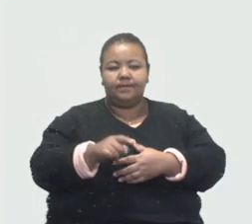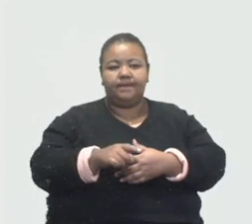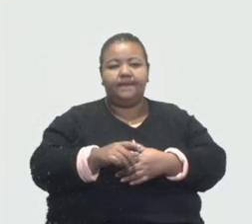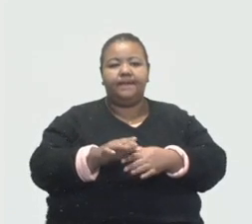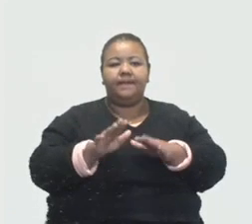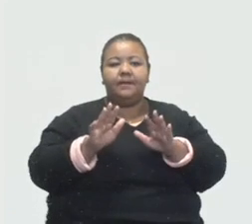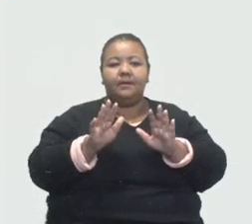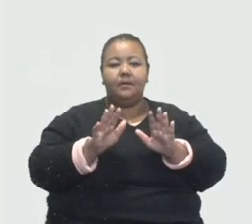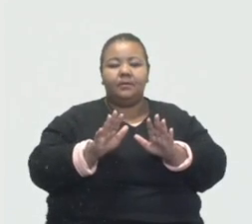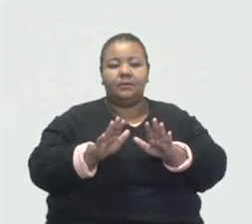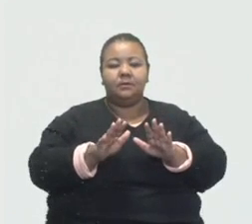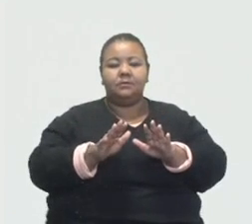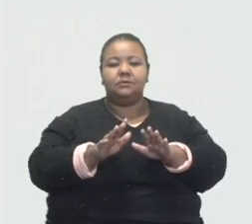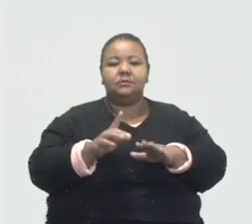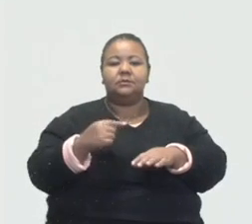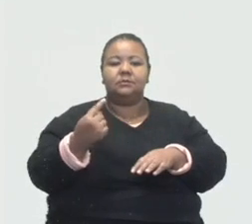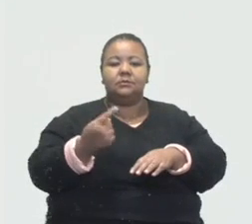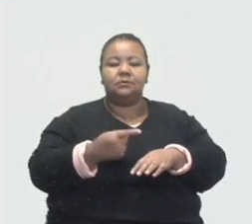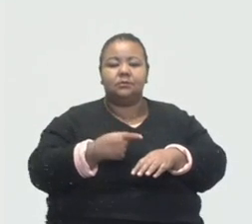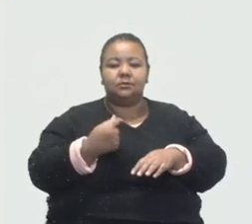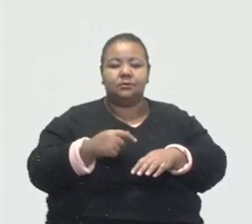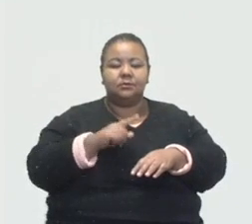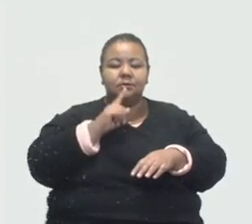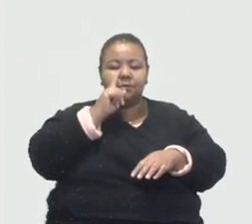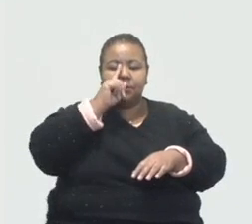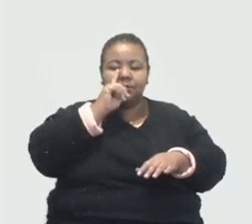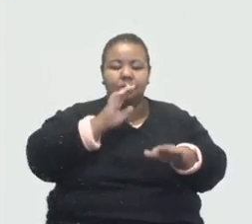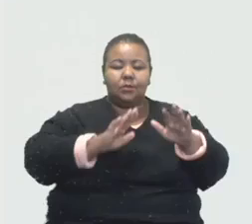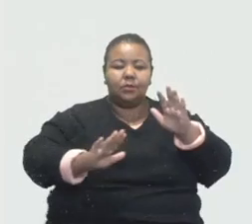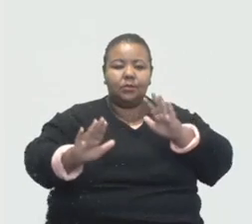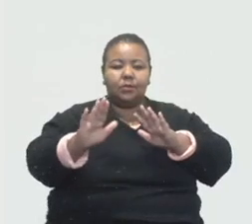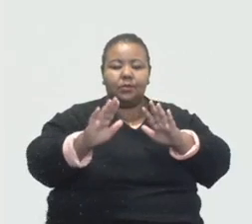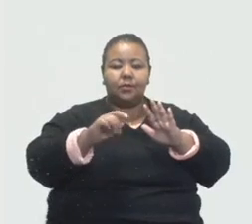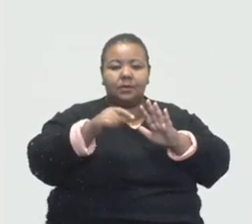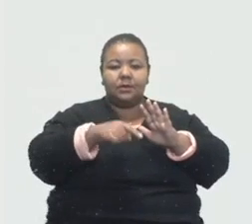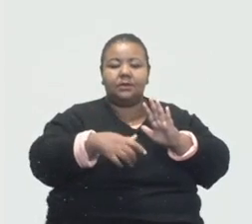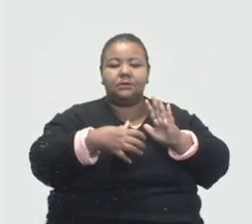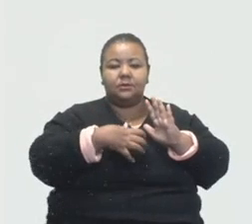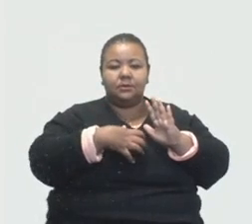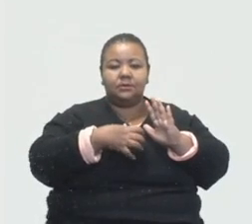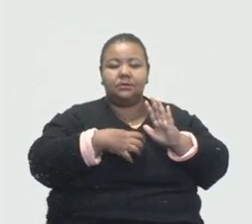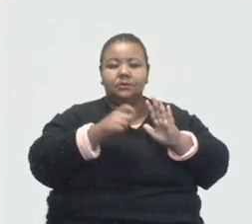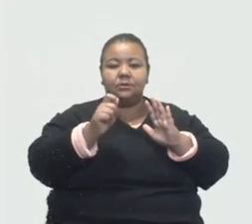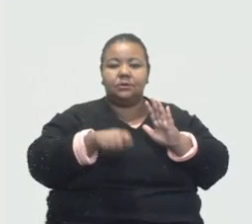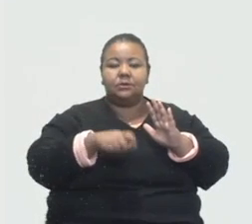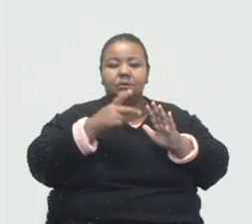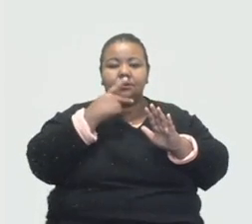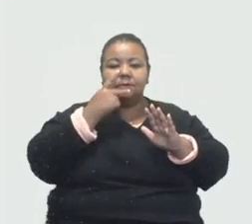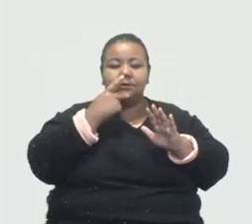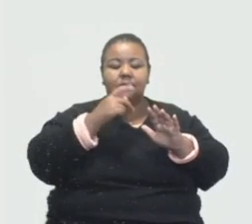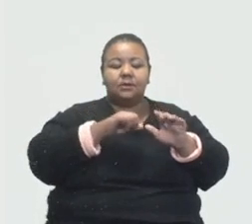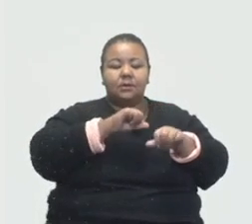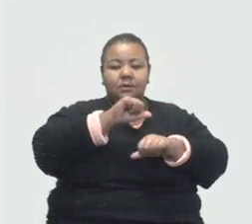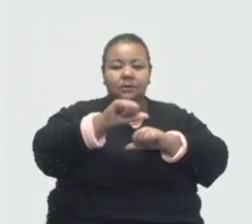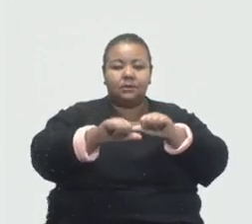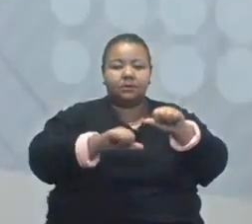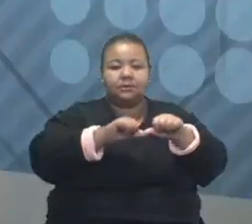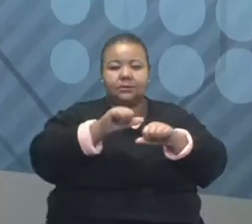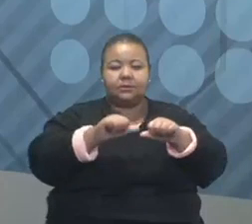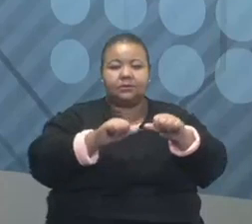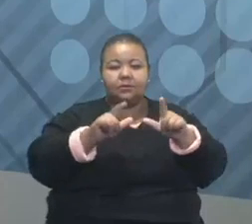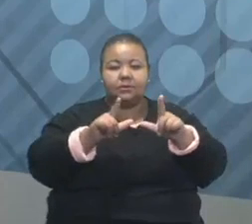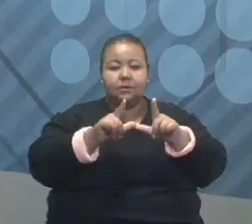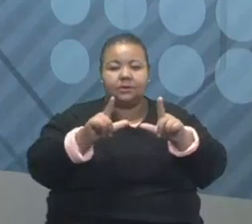Porém, nós temos que tomar cuidado com isso. Essa é uma condição que a gente pode afirmar que em toda transformação linear nós teremos essa